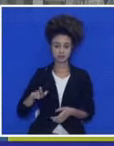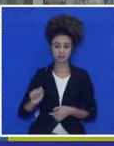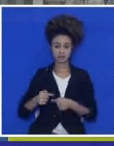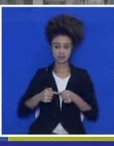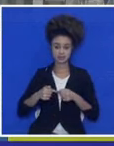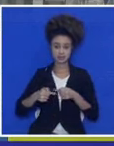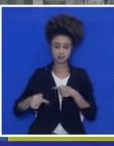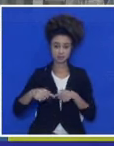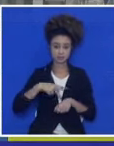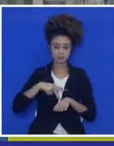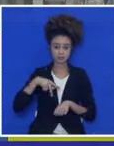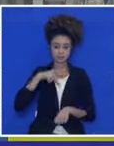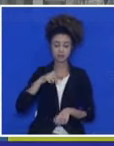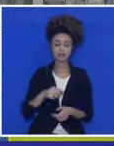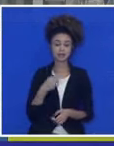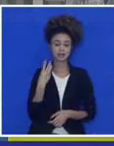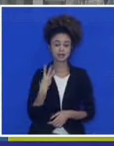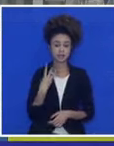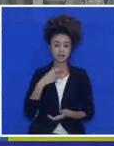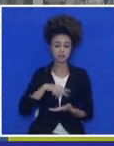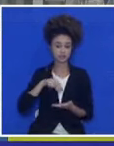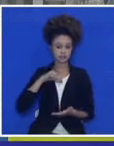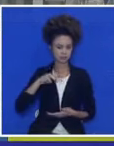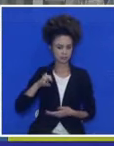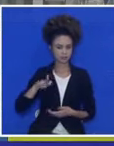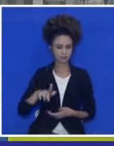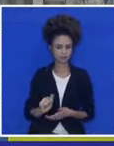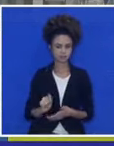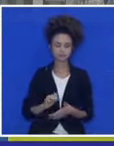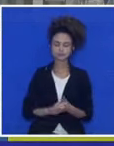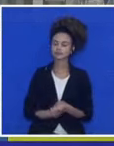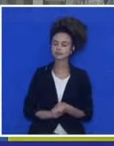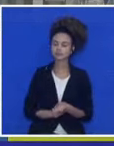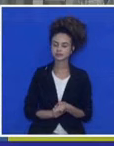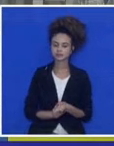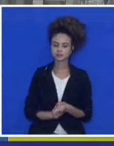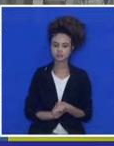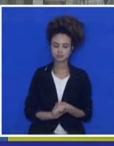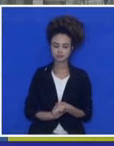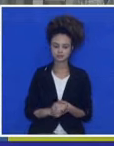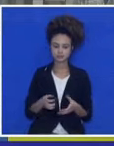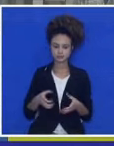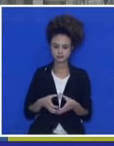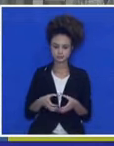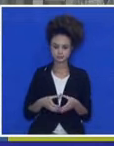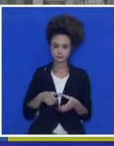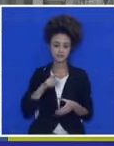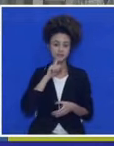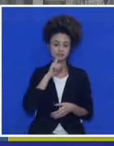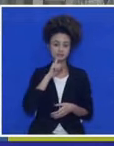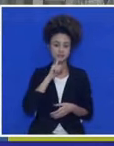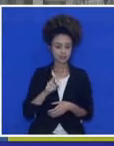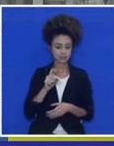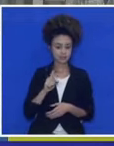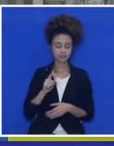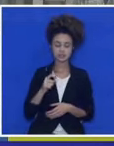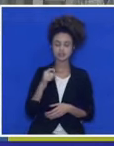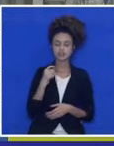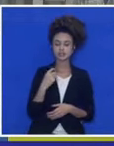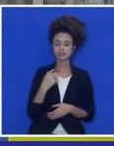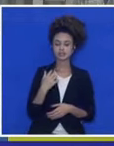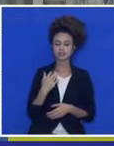Mega Semana de Páscoa com três sorteios da Mega Sena. Bola verde, número 63. Verde,